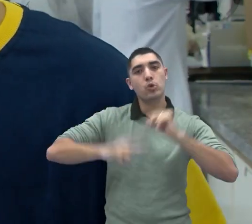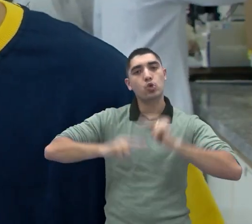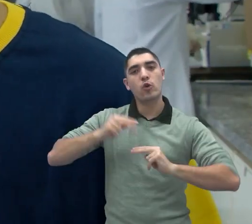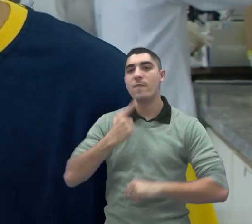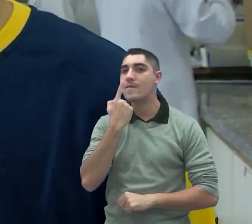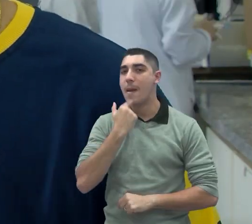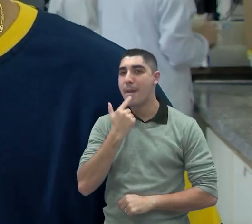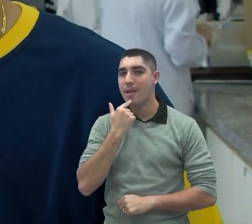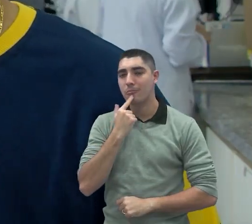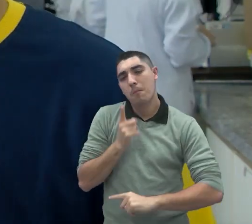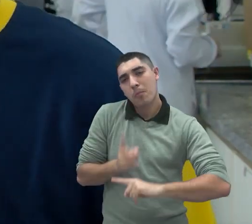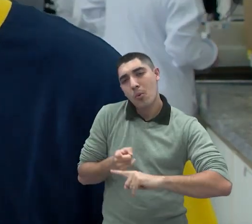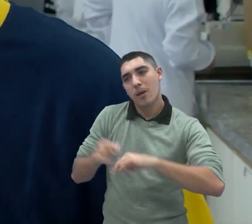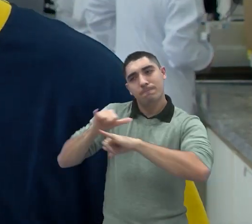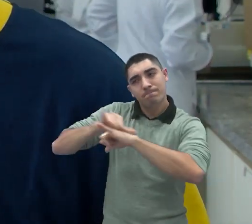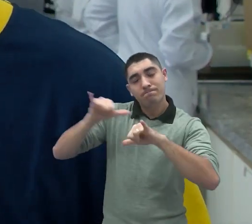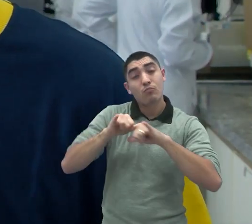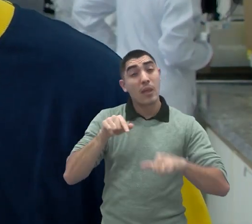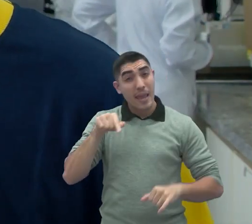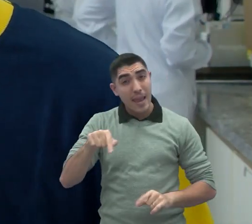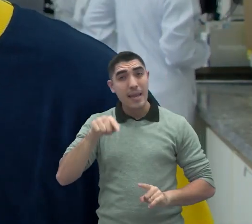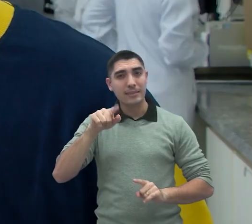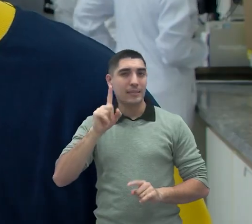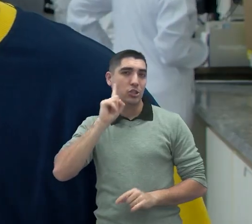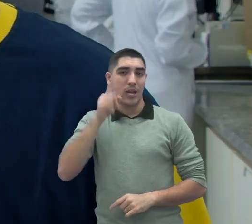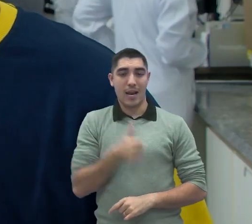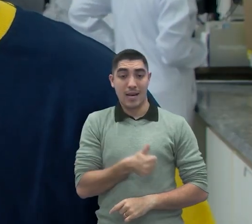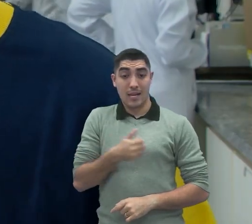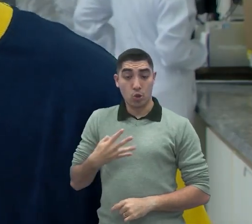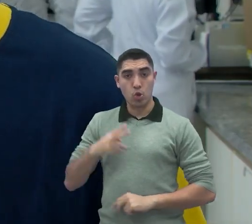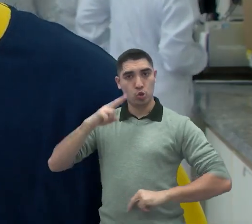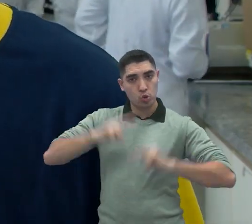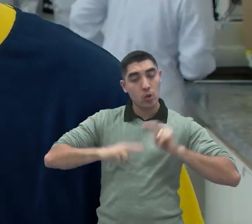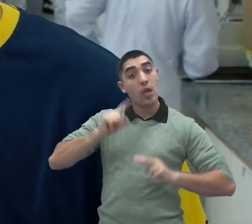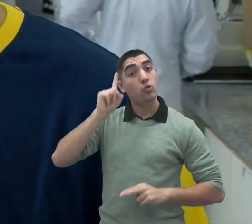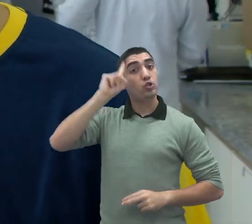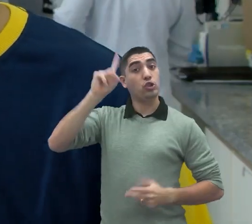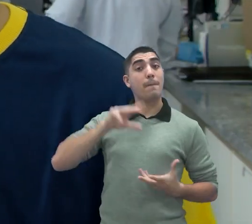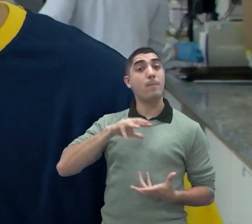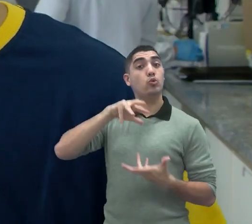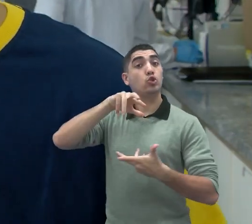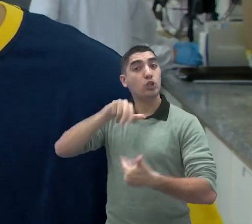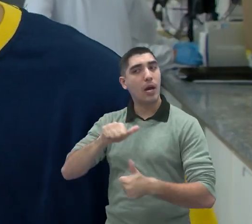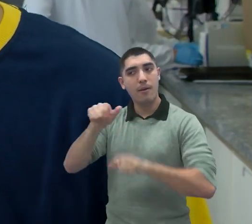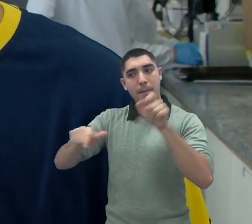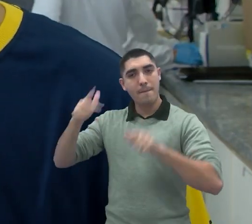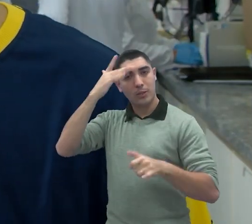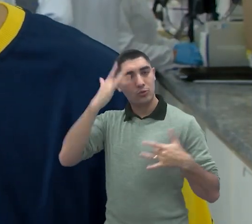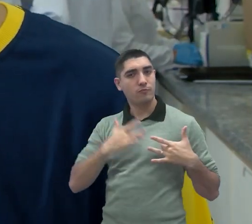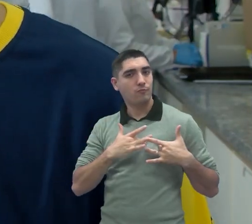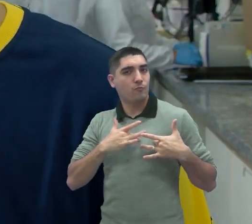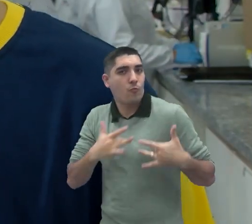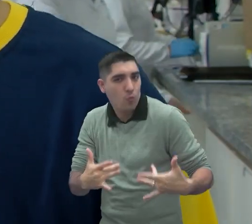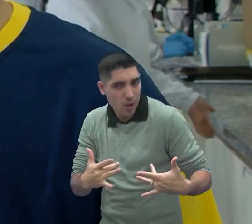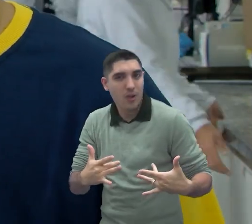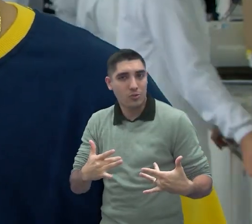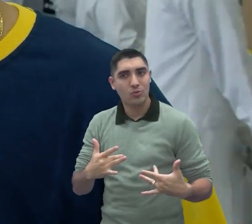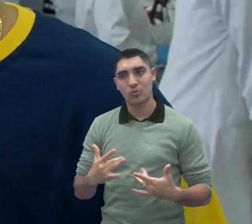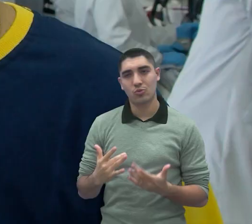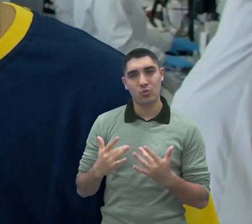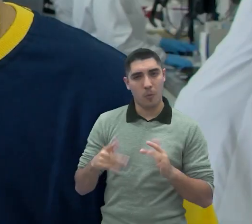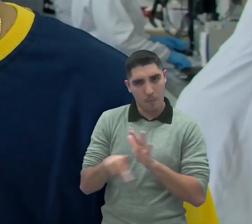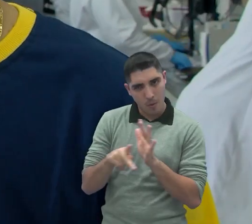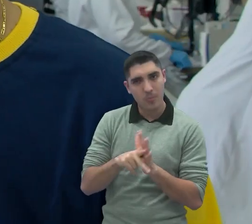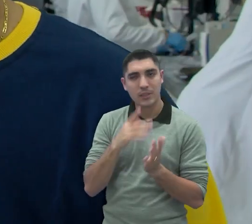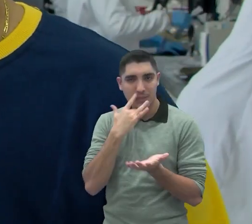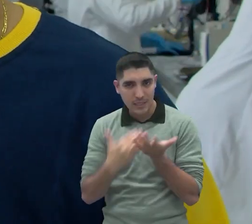Junho Vermelho. O mês de junho foi escolhido justamente pelo 14 de junho ser o Dia Mundial do Doador Voluntário. Então para